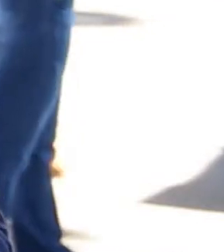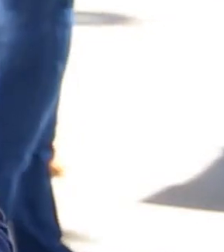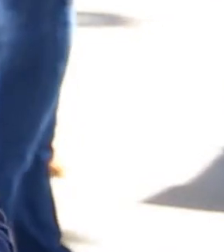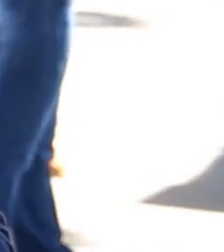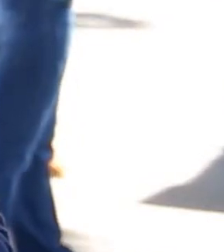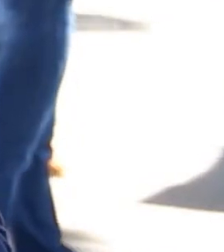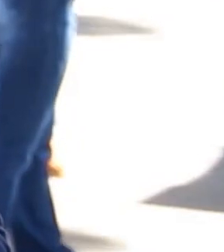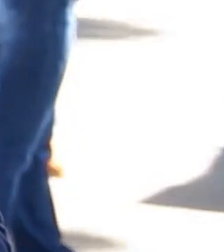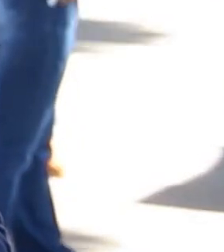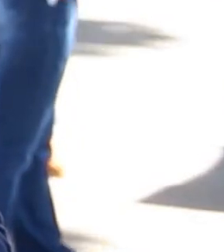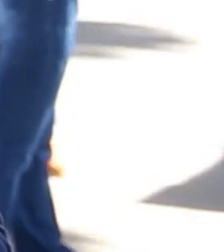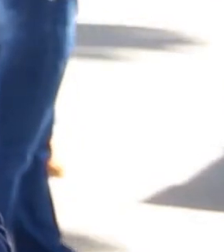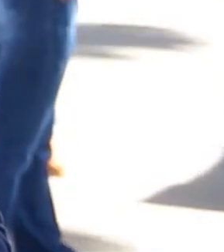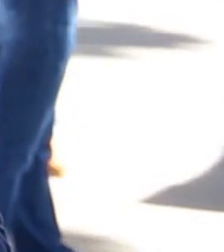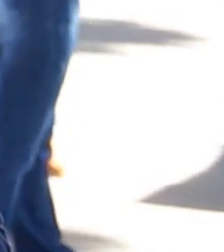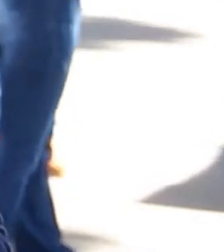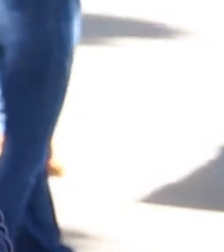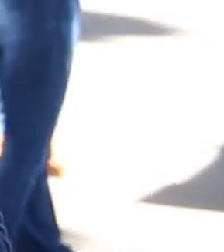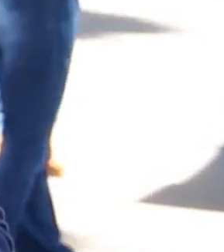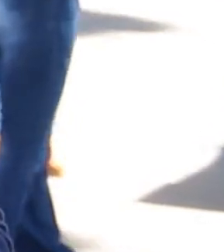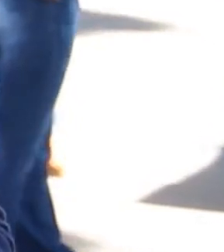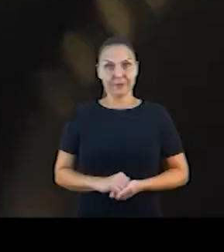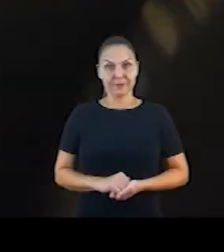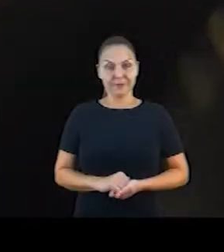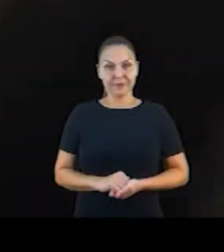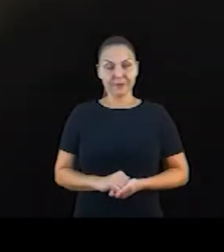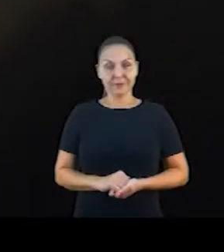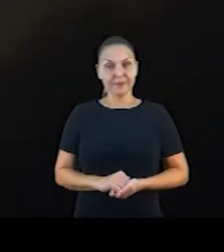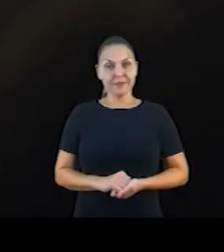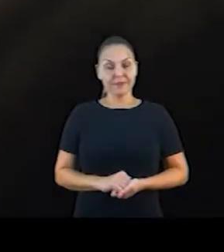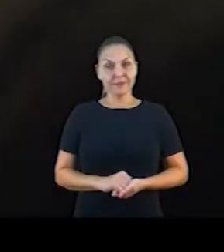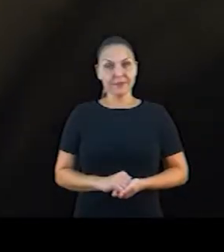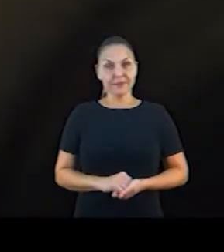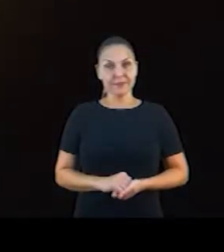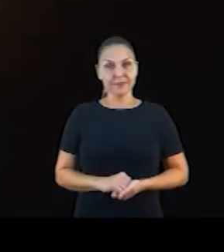Agora tem o recadinho da Sicredi União Paraná São Paulo.